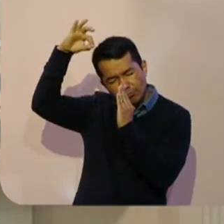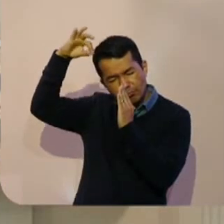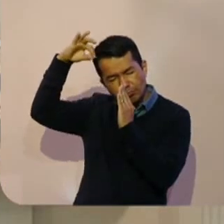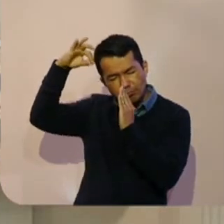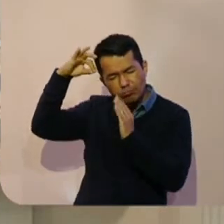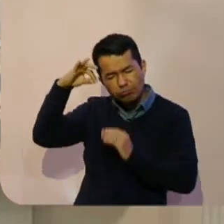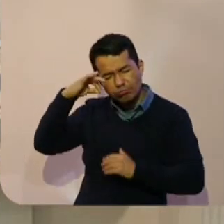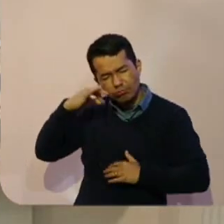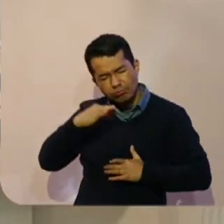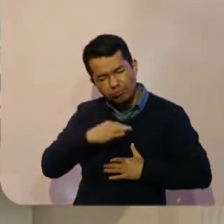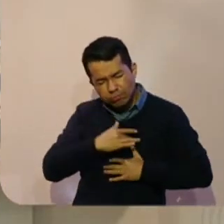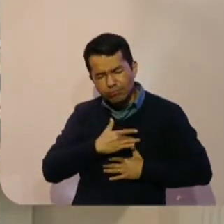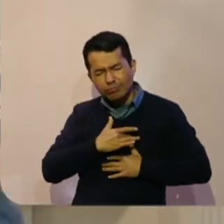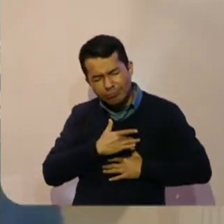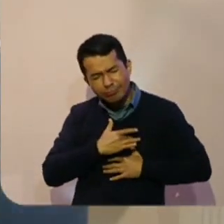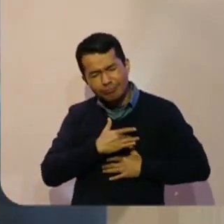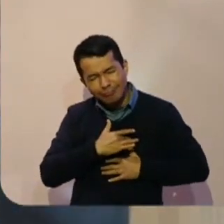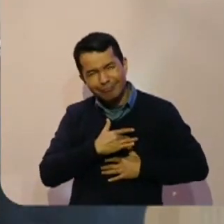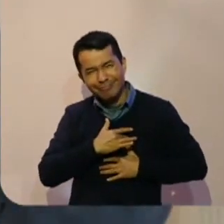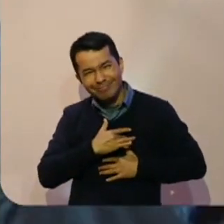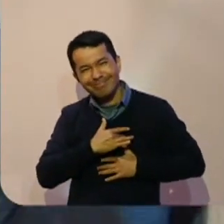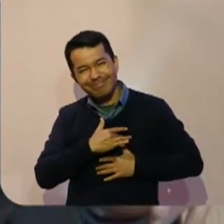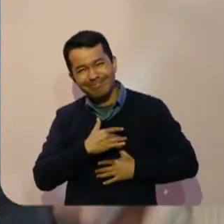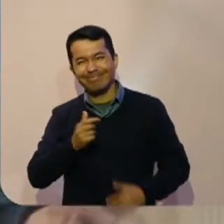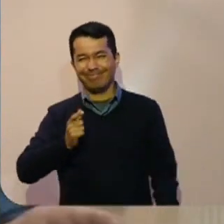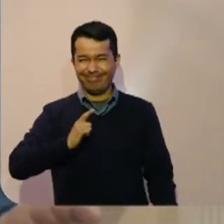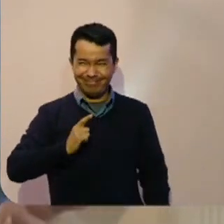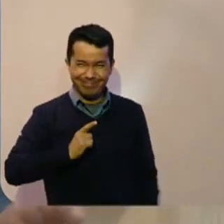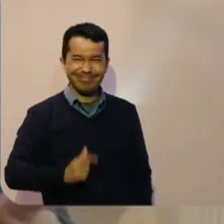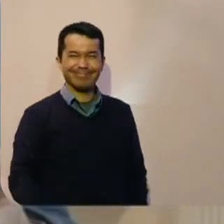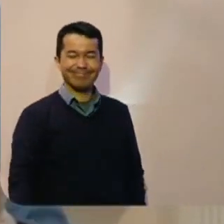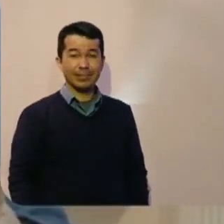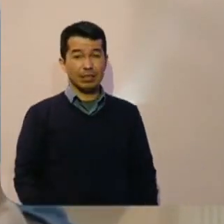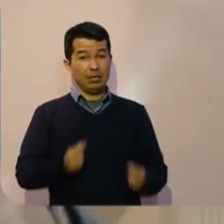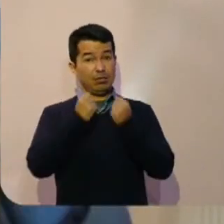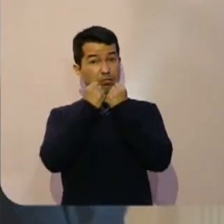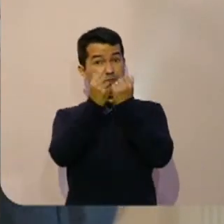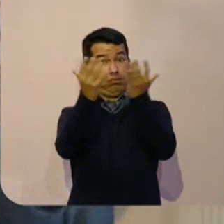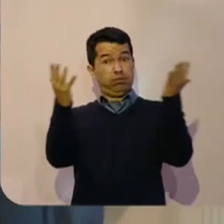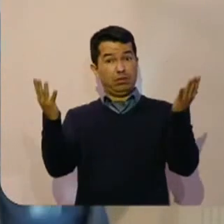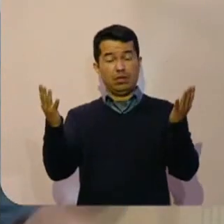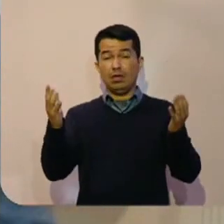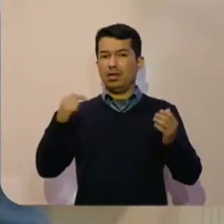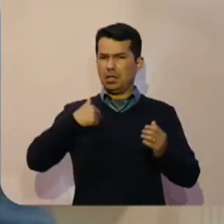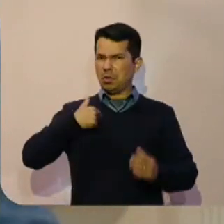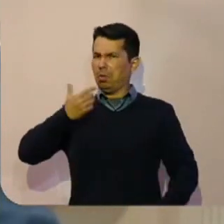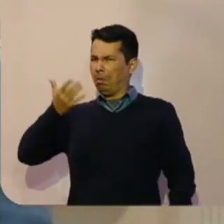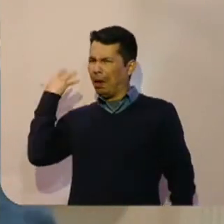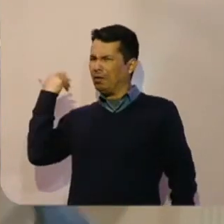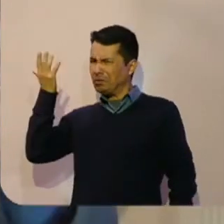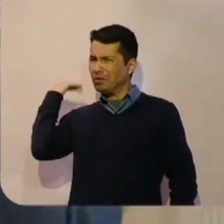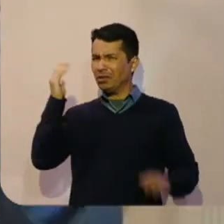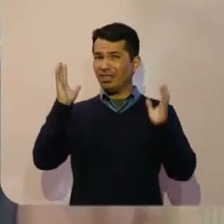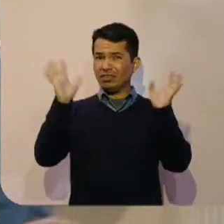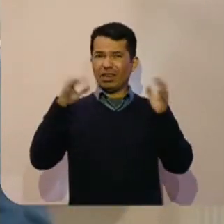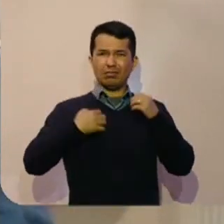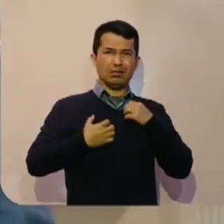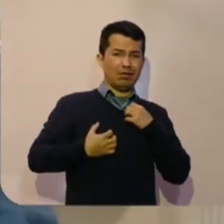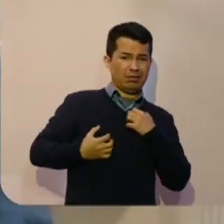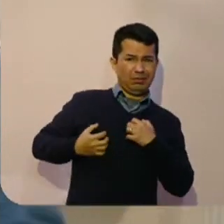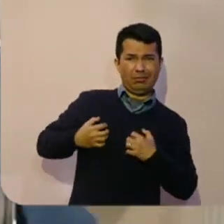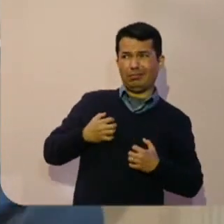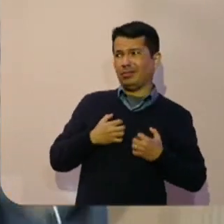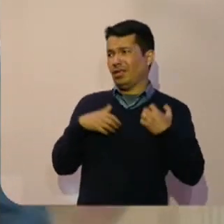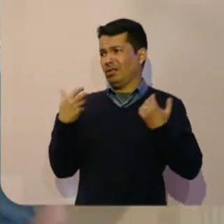de angústia da minha alma, foi nos tempos de oração que Deus me deu discernimento,